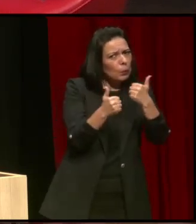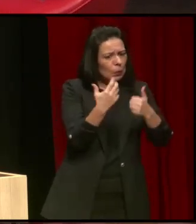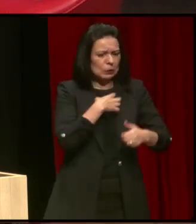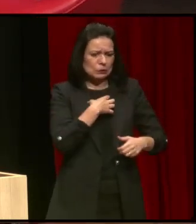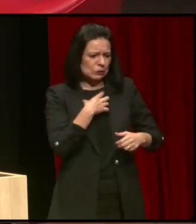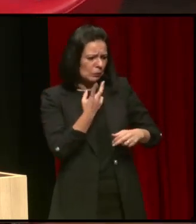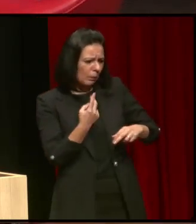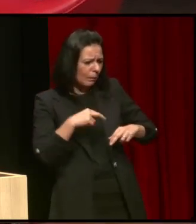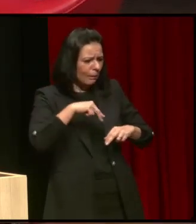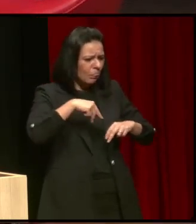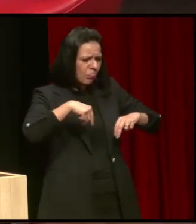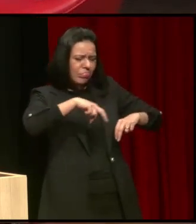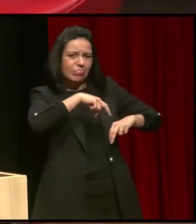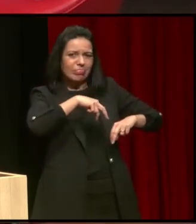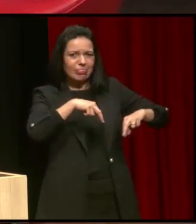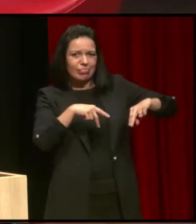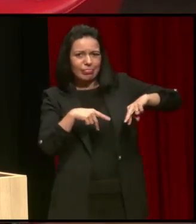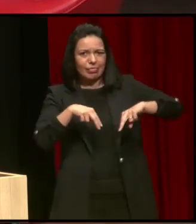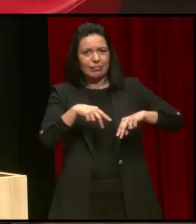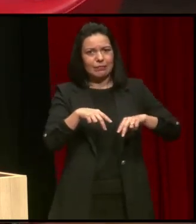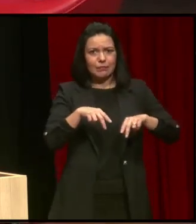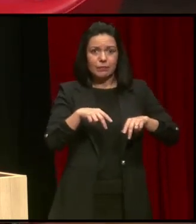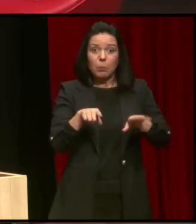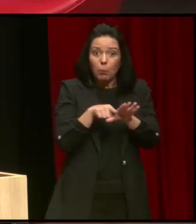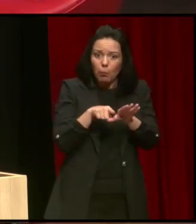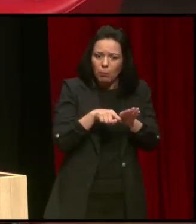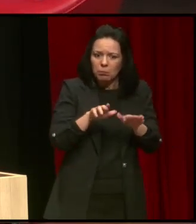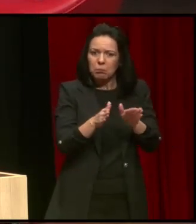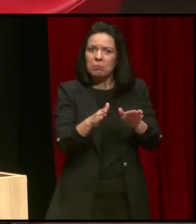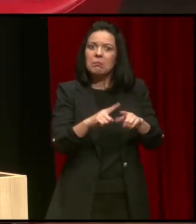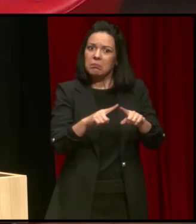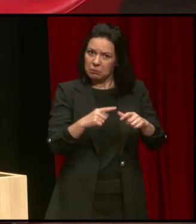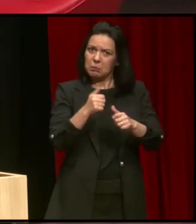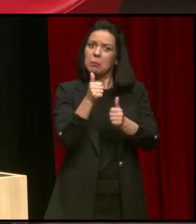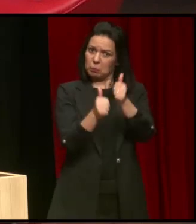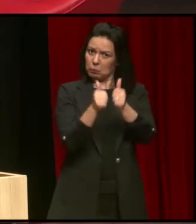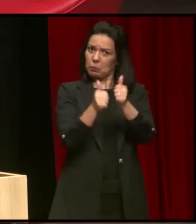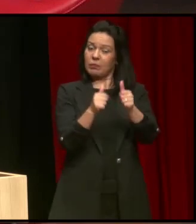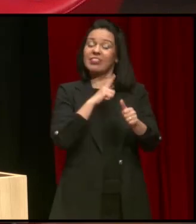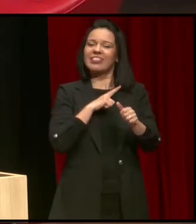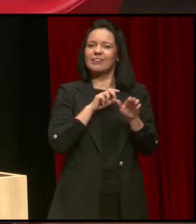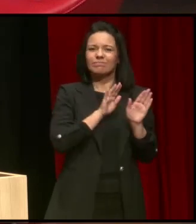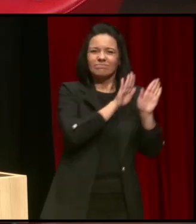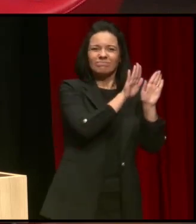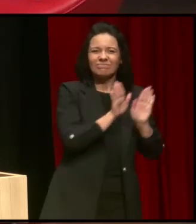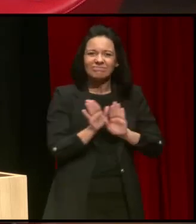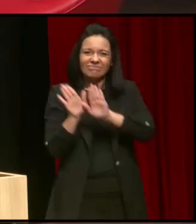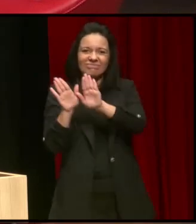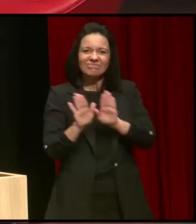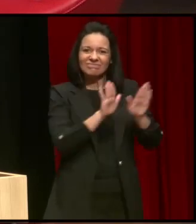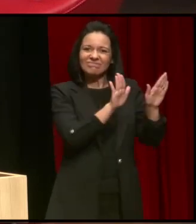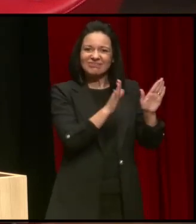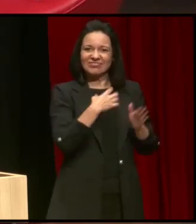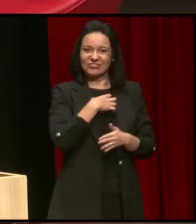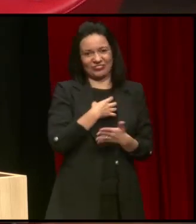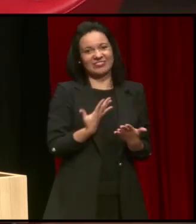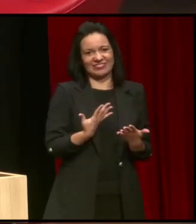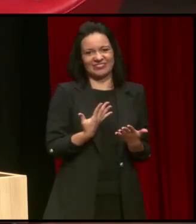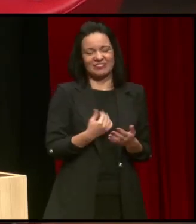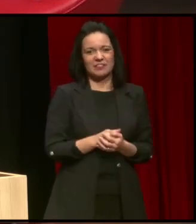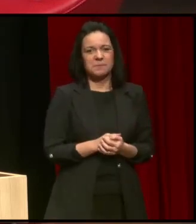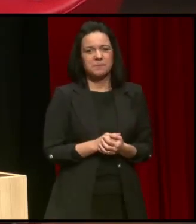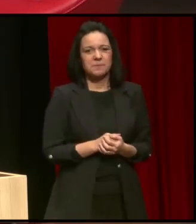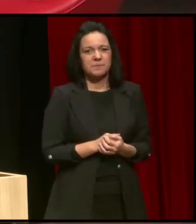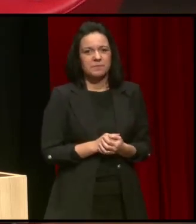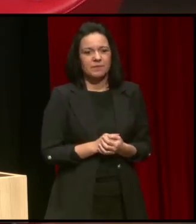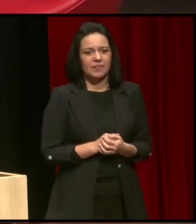naquele cara. E ele tinha o pé torto e jogava bola com a gente, ele era goleiro. E depois que ele